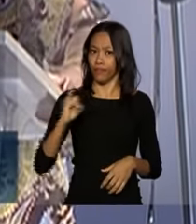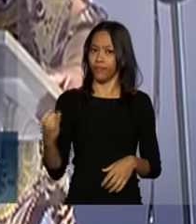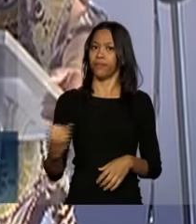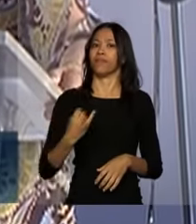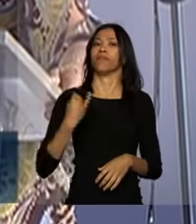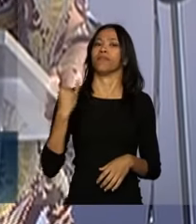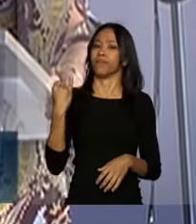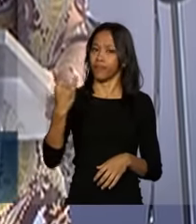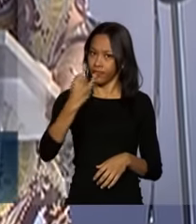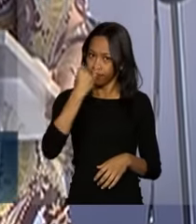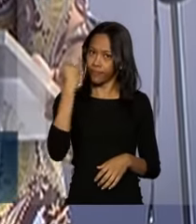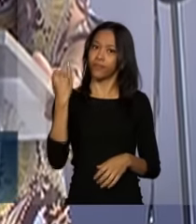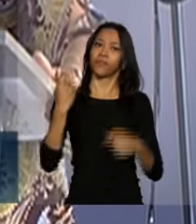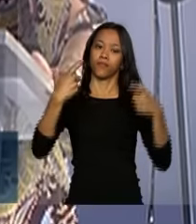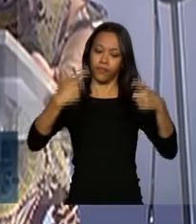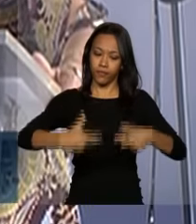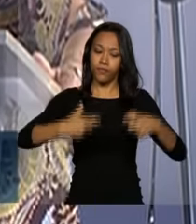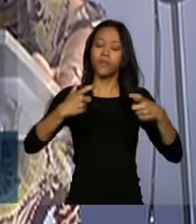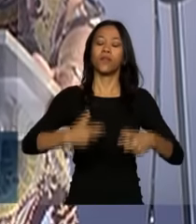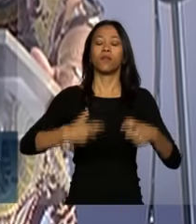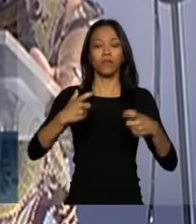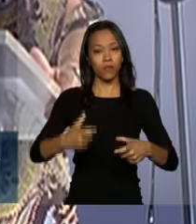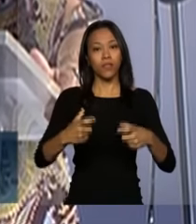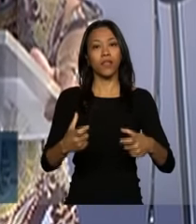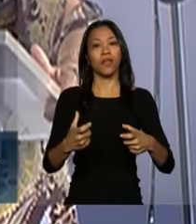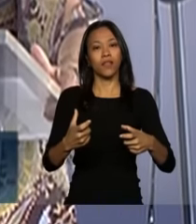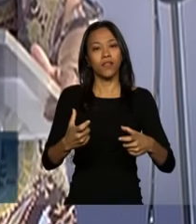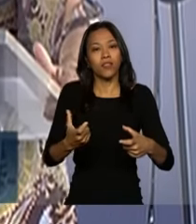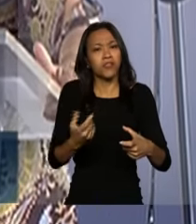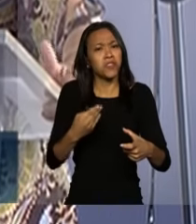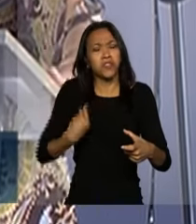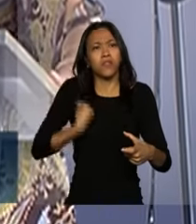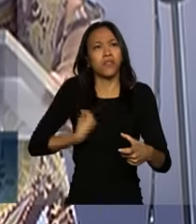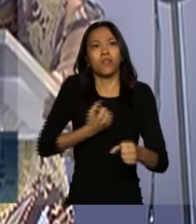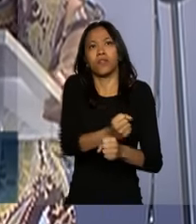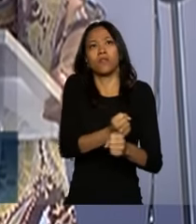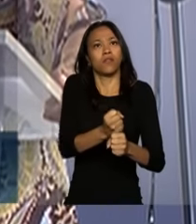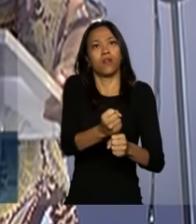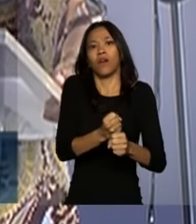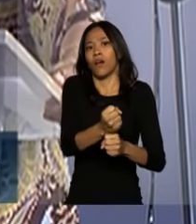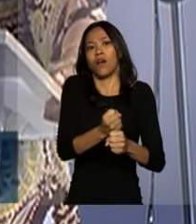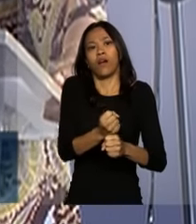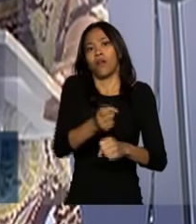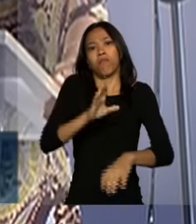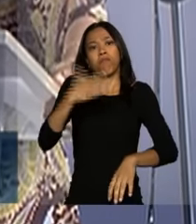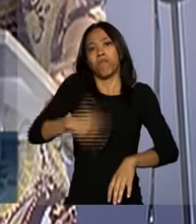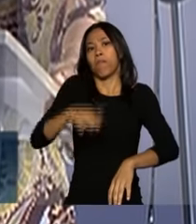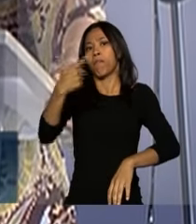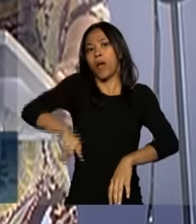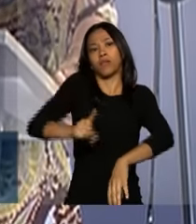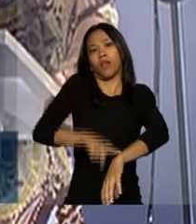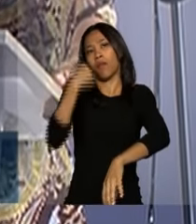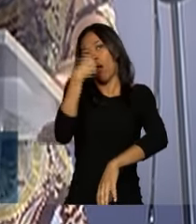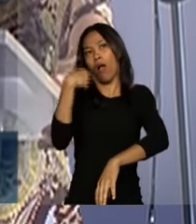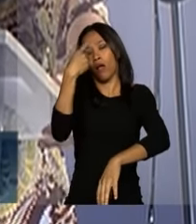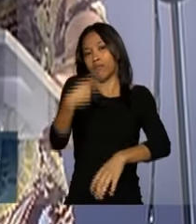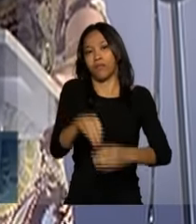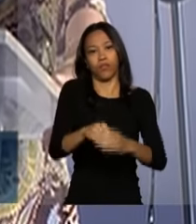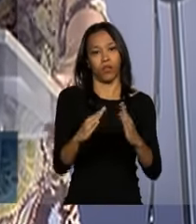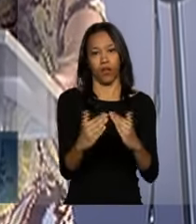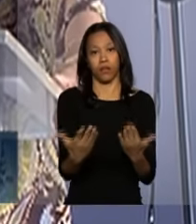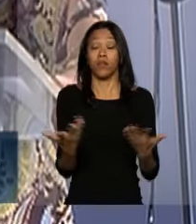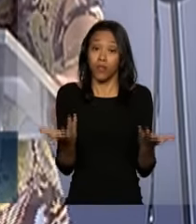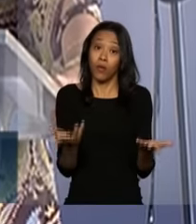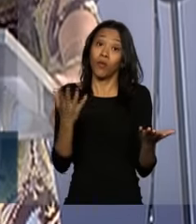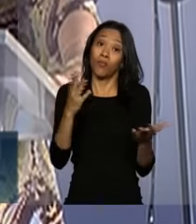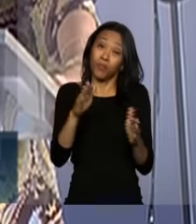onde a gente passa a vida da gente. Por isso, morar de favor é